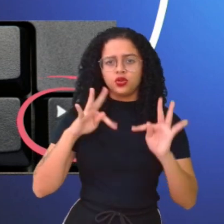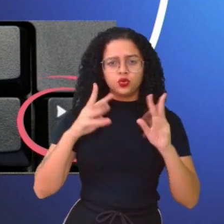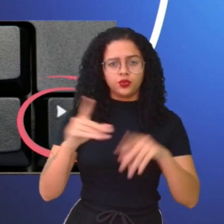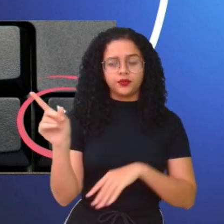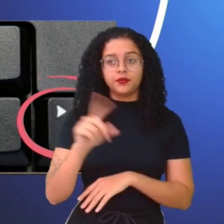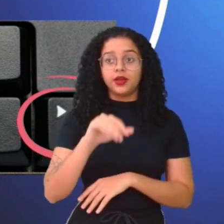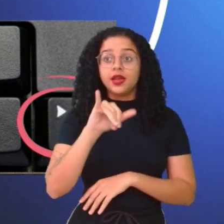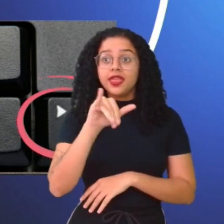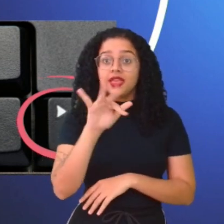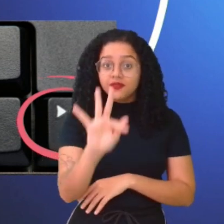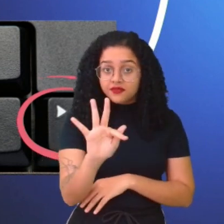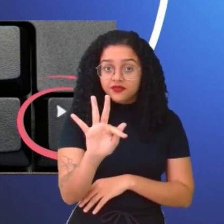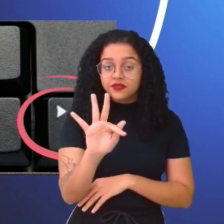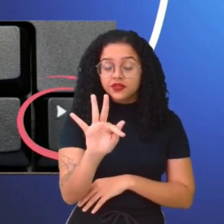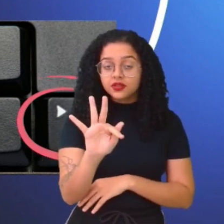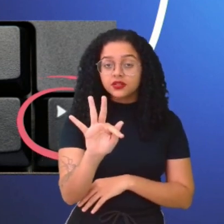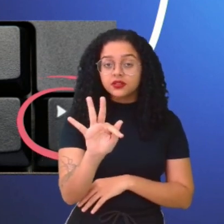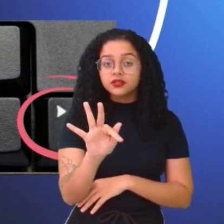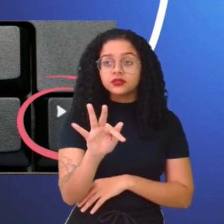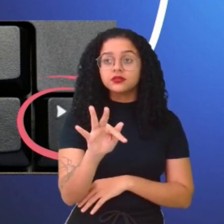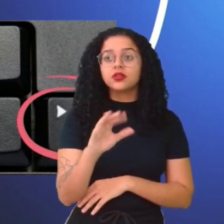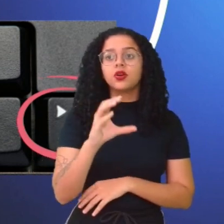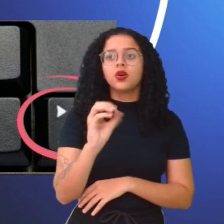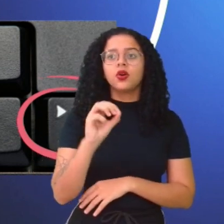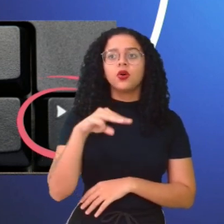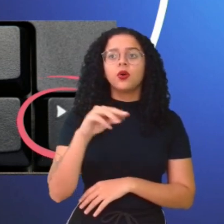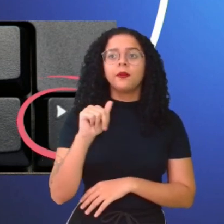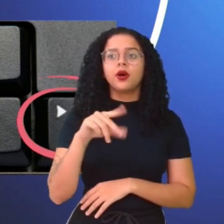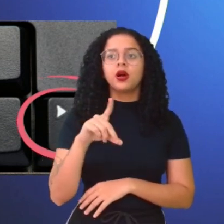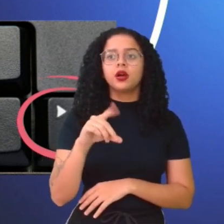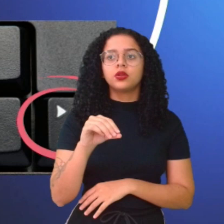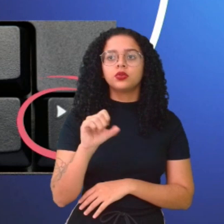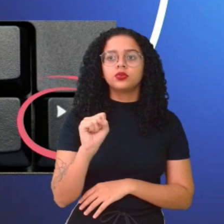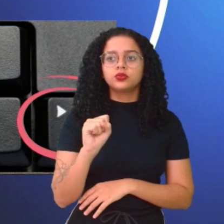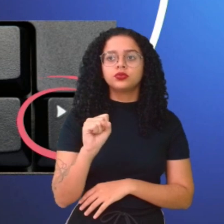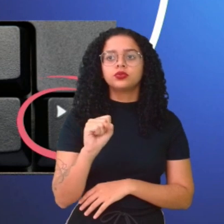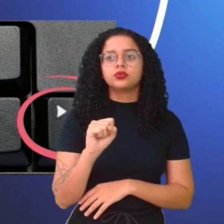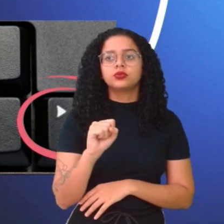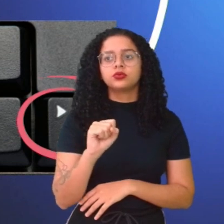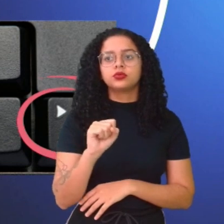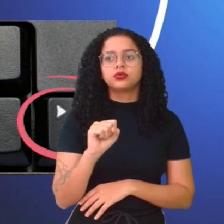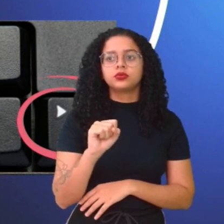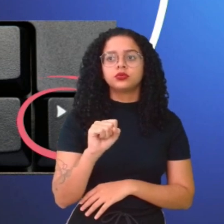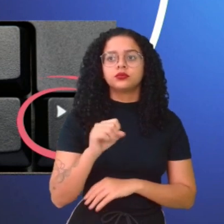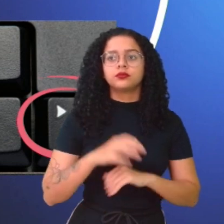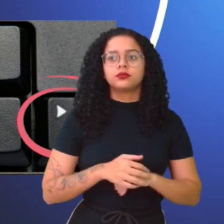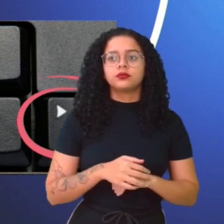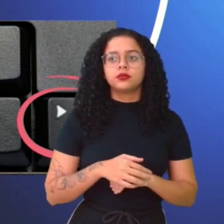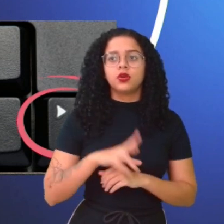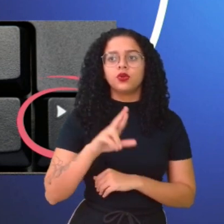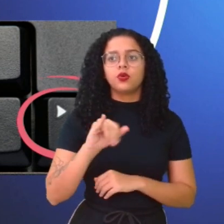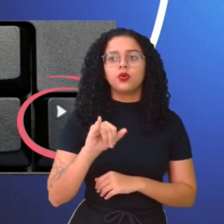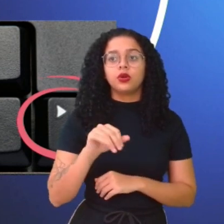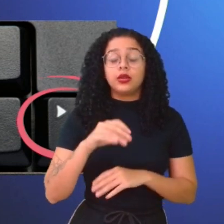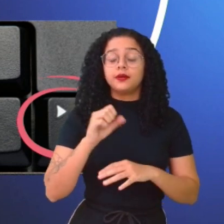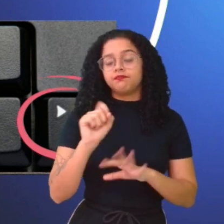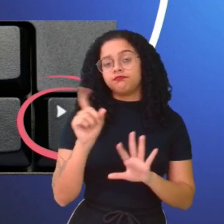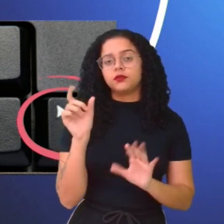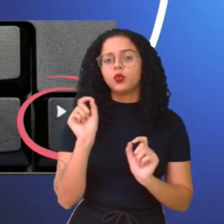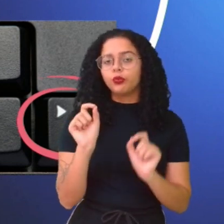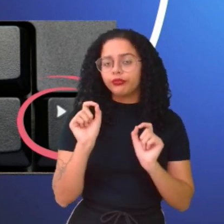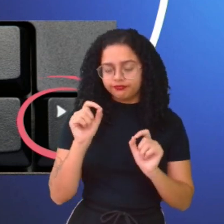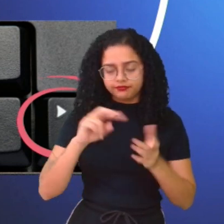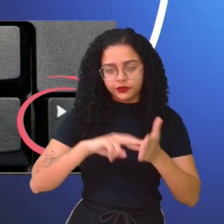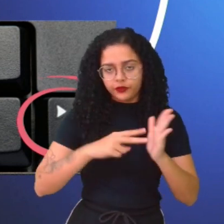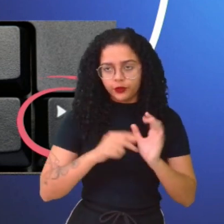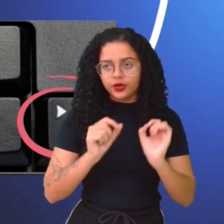ali, ó, if, comandos, write. Então, ele está dizendo assim, ó, se o comando para a direita